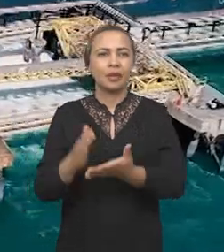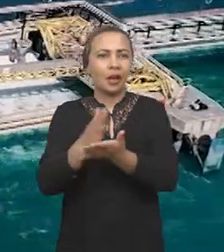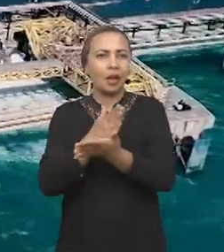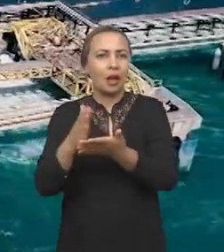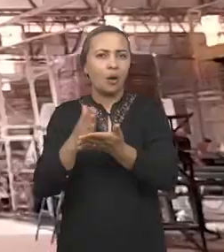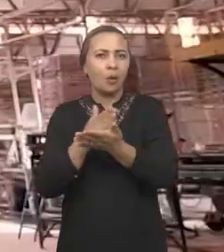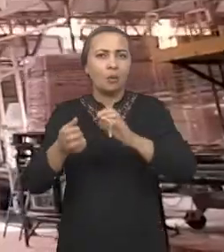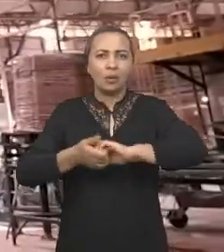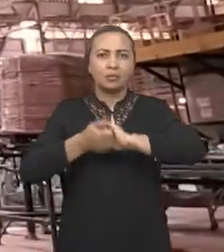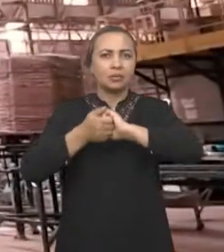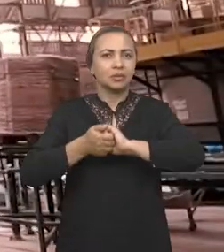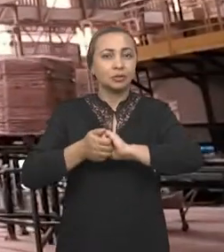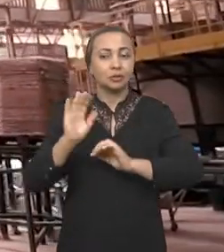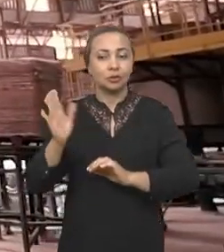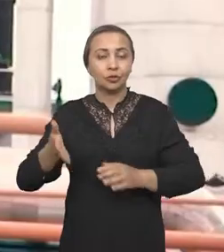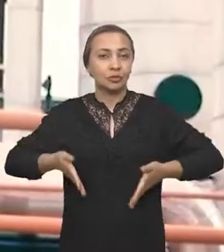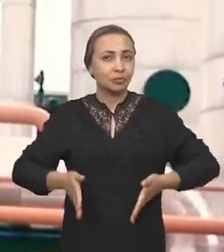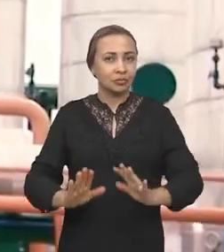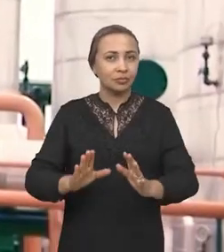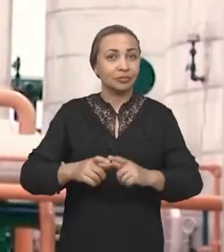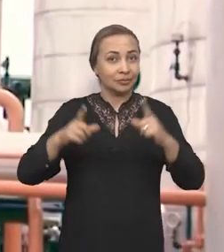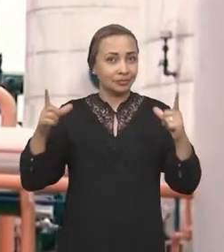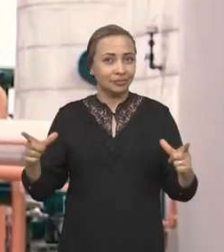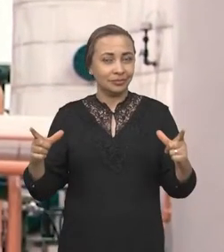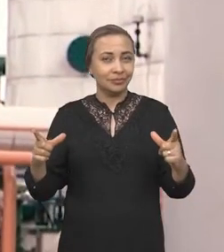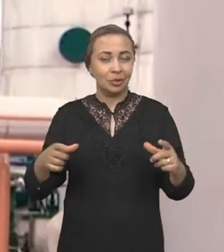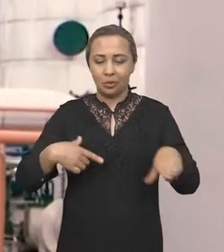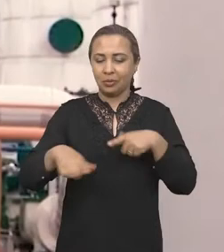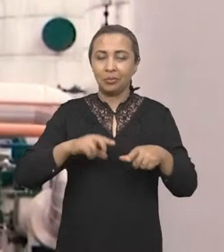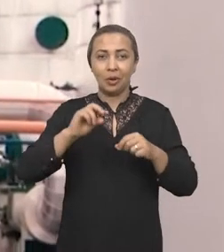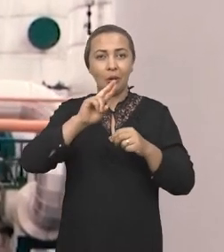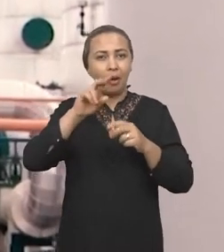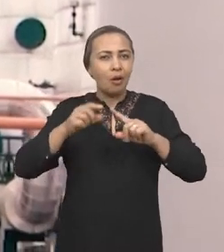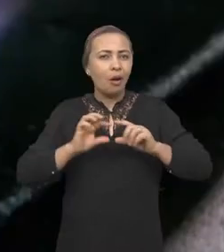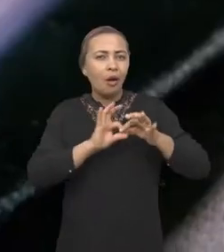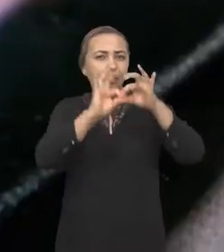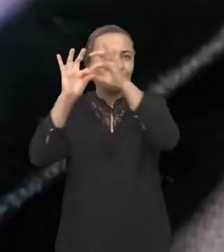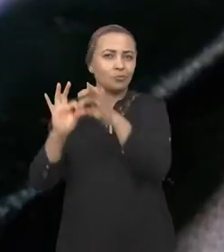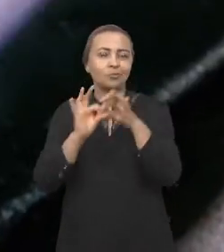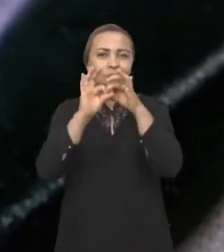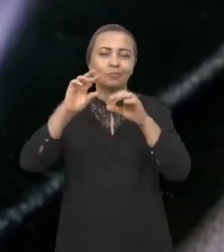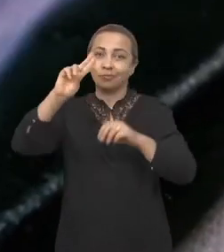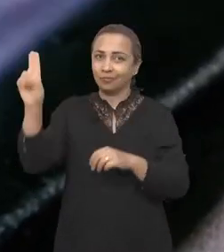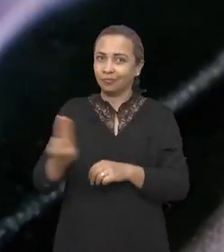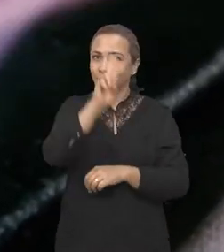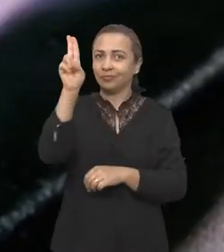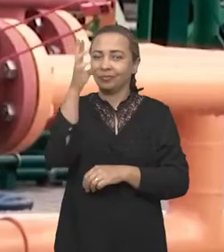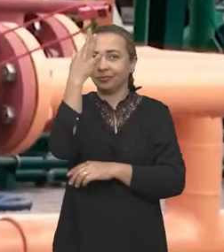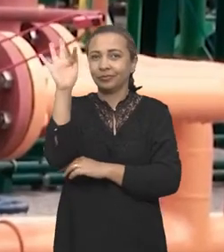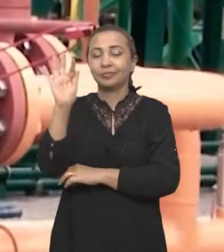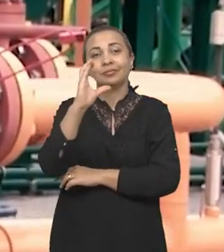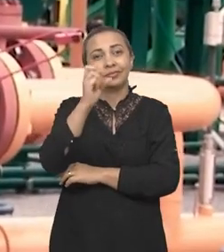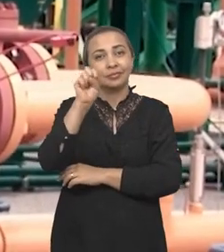Algumas parcerias já nascem grandes. Um trabalho que uniu a Universidade Federal do Ceará e a Companhia de Gás do